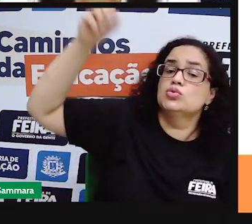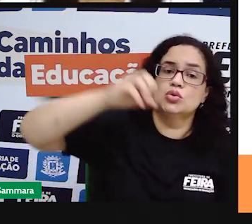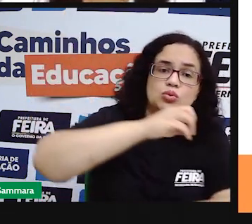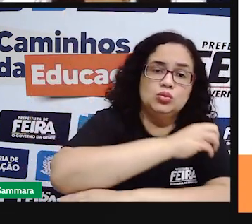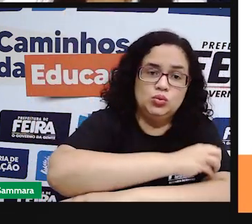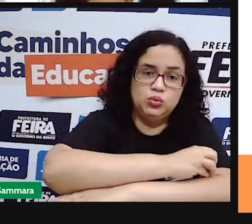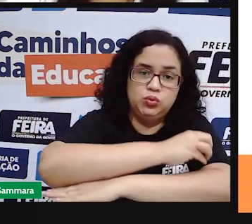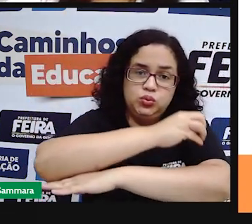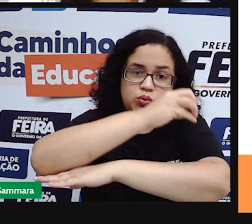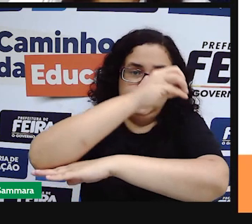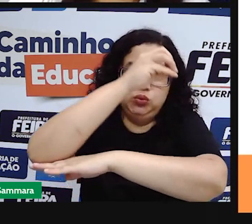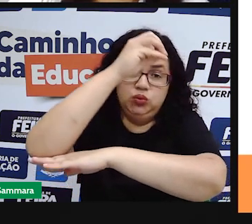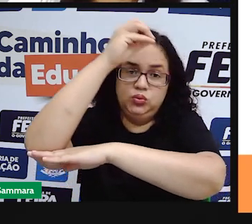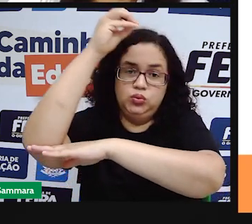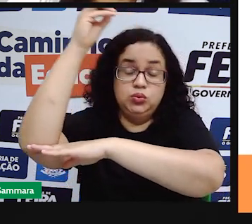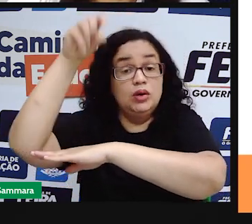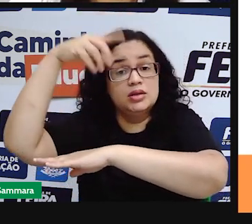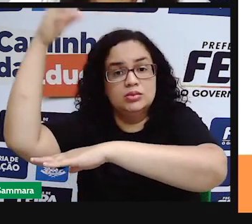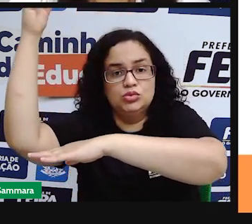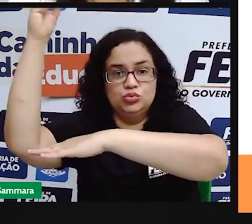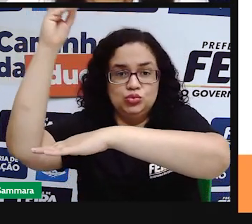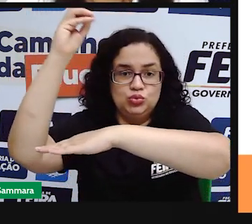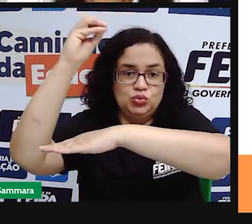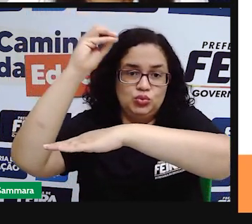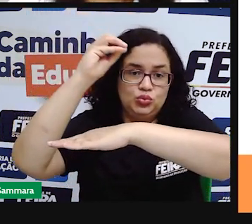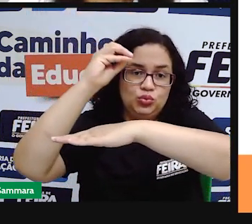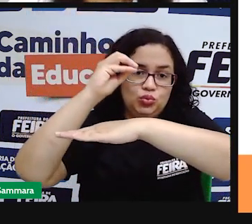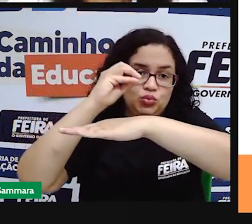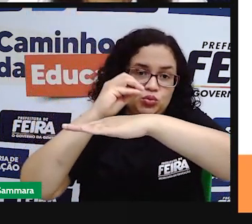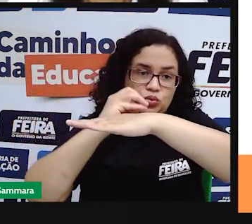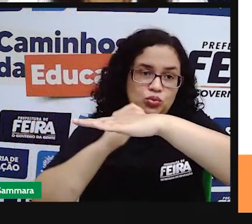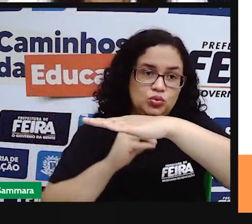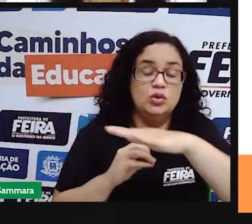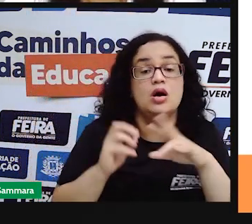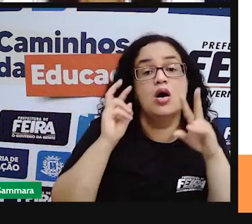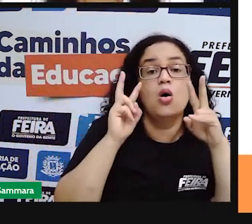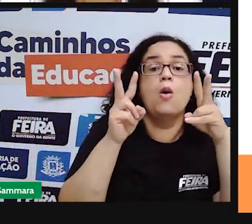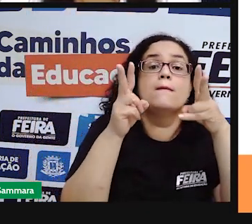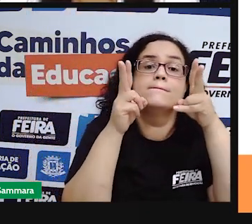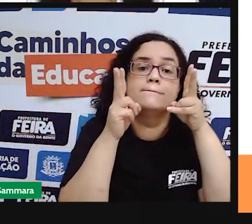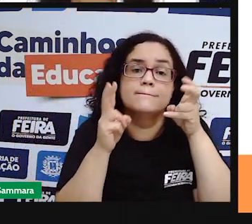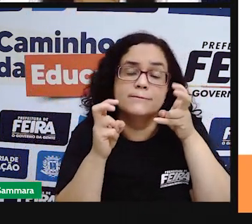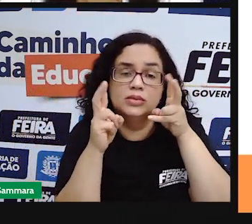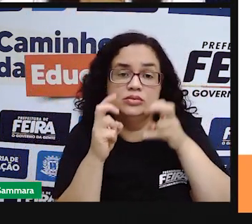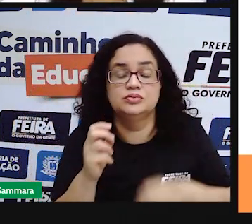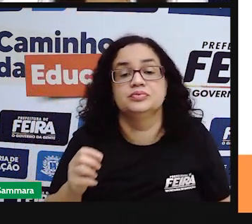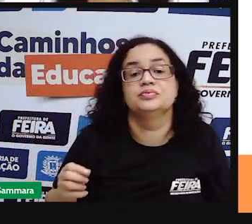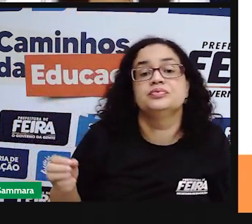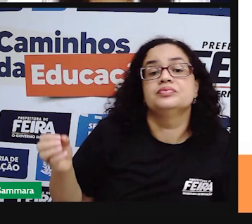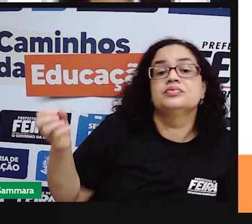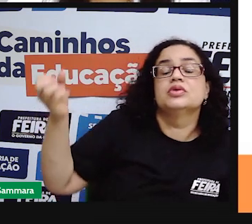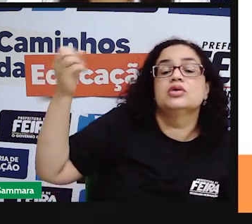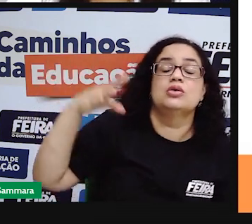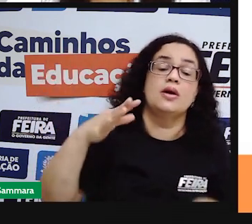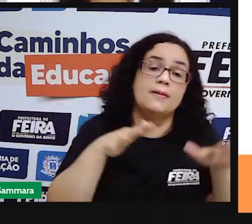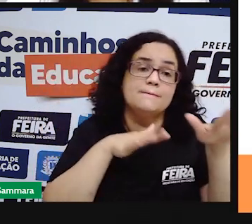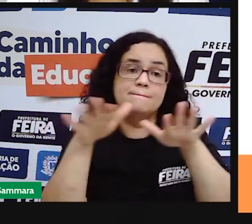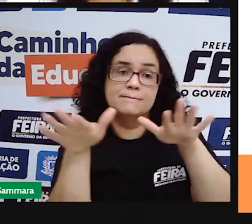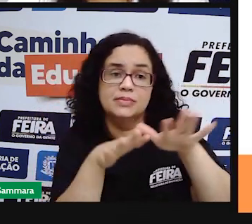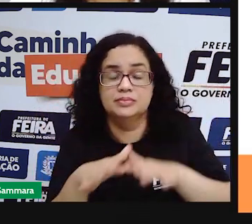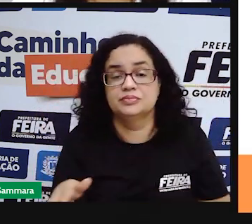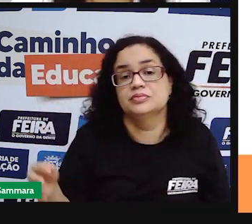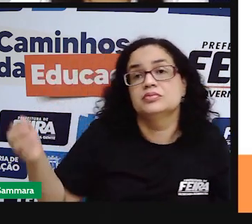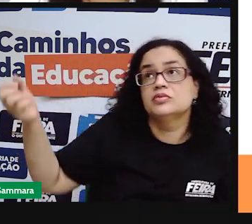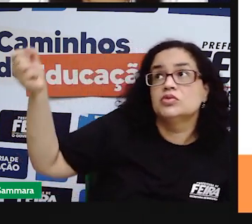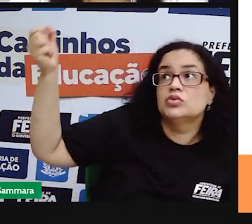lado e se pondo do outro. E a gente vai observar nessa movimentação que o Sol faz no